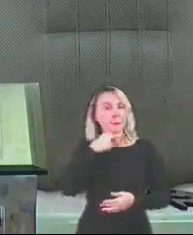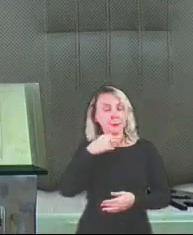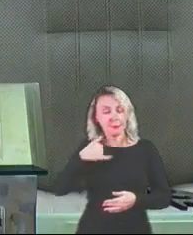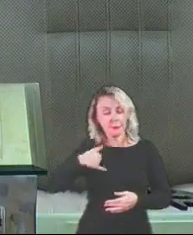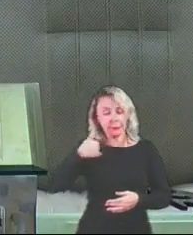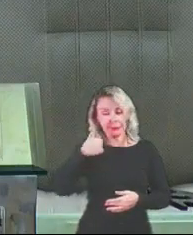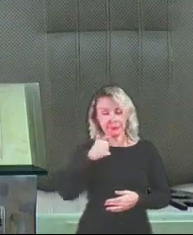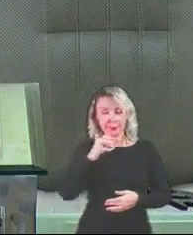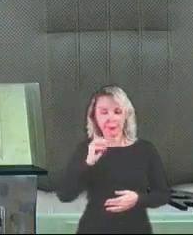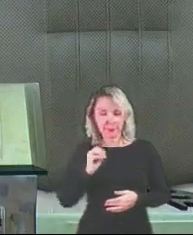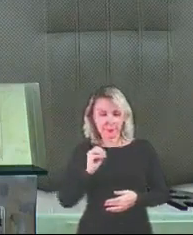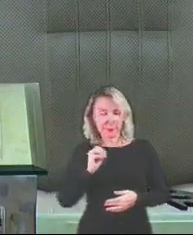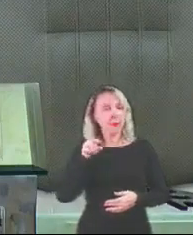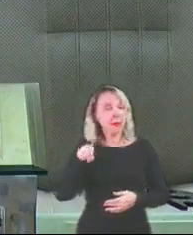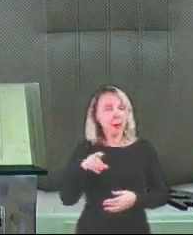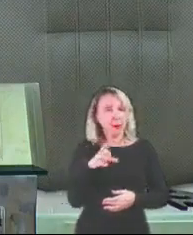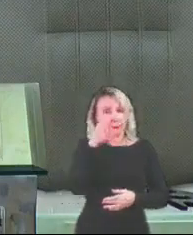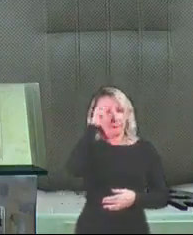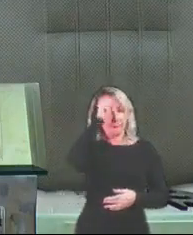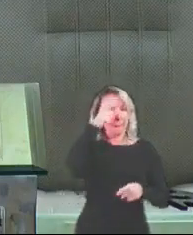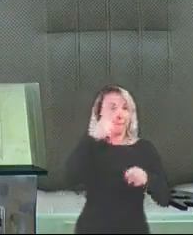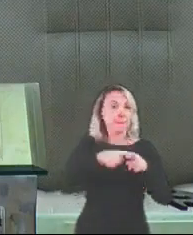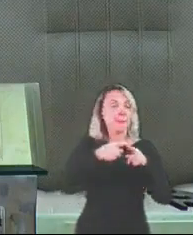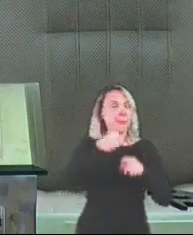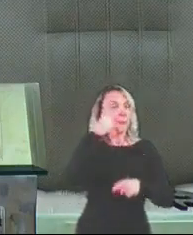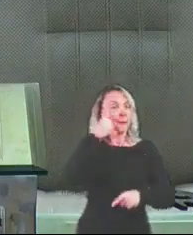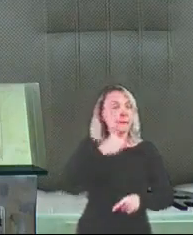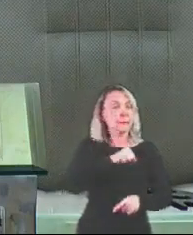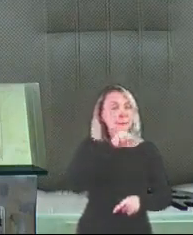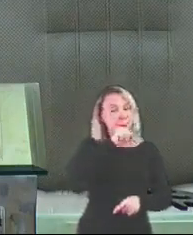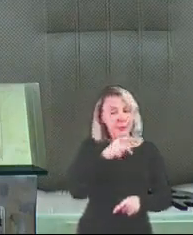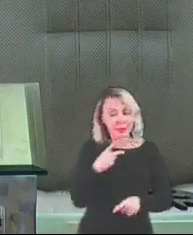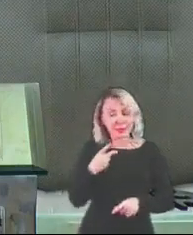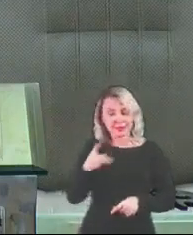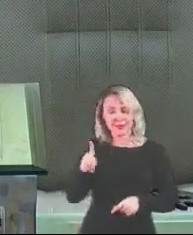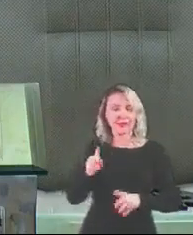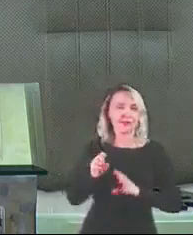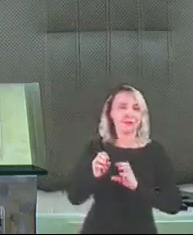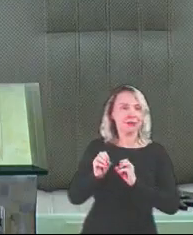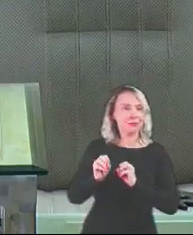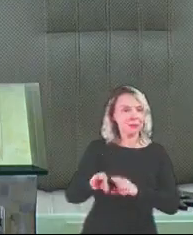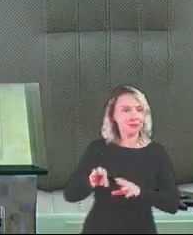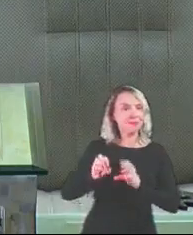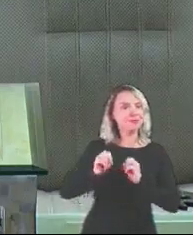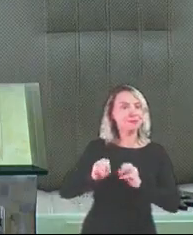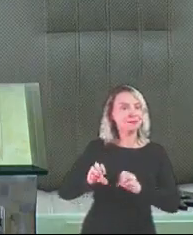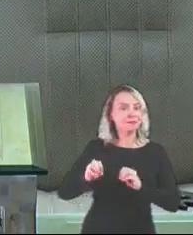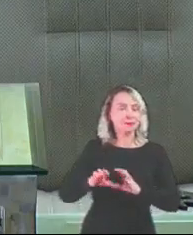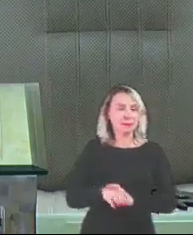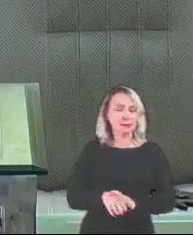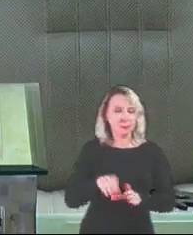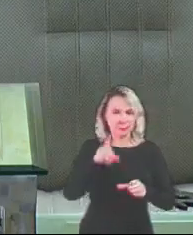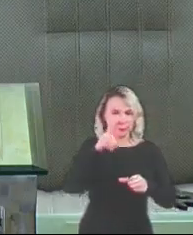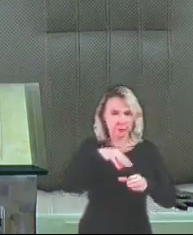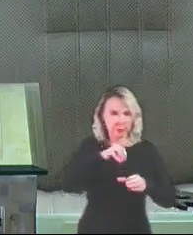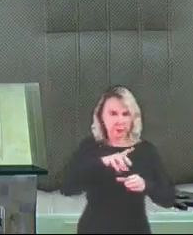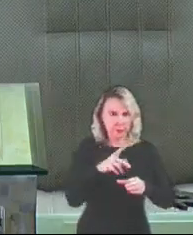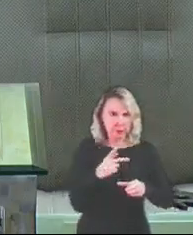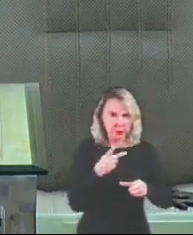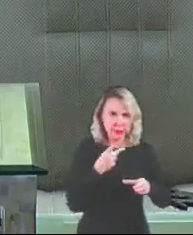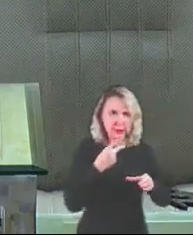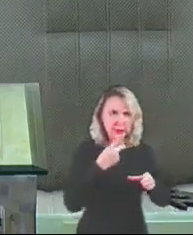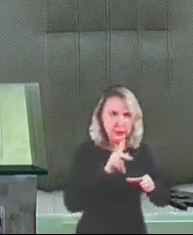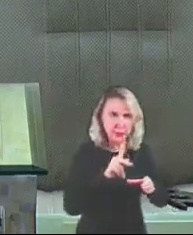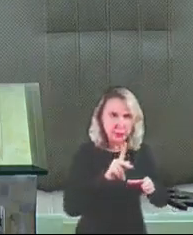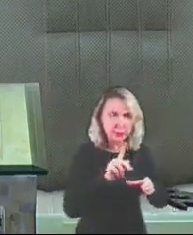têm mais de 30 anos na casa de Deus e sentem dificuldade de devolver a Deus o dízimo. O dízimo não é seu. Malaquias diz que